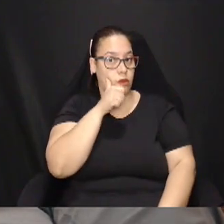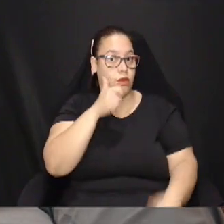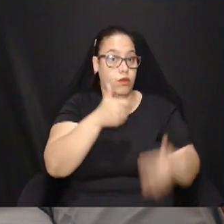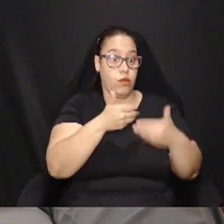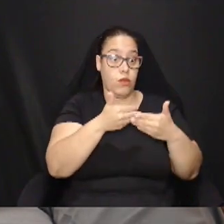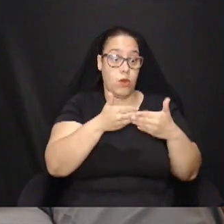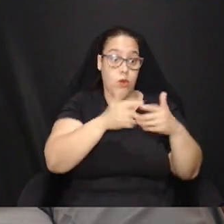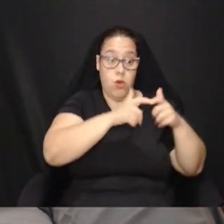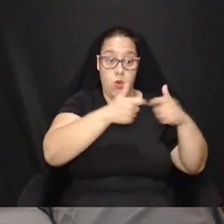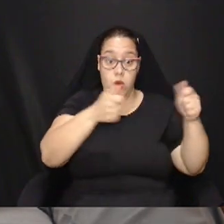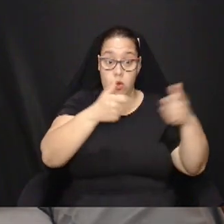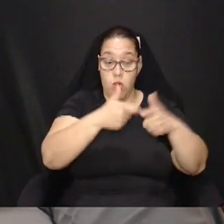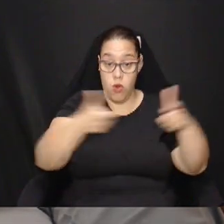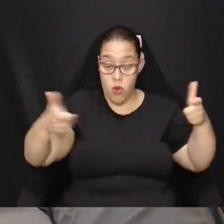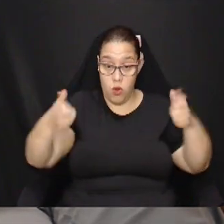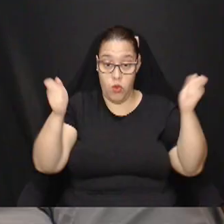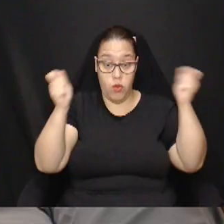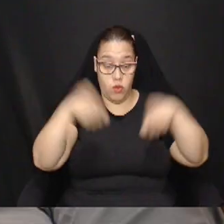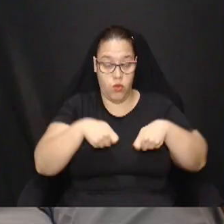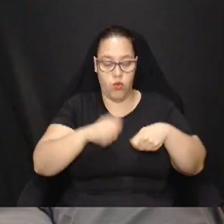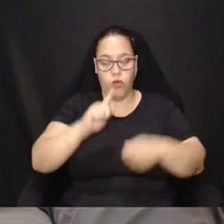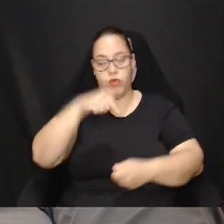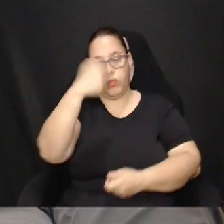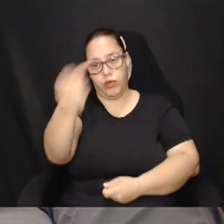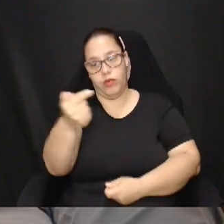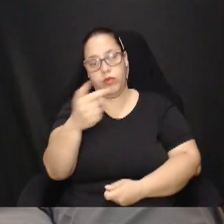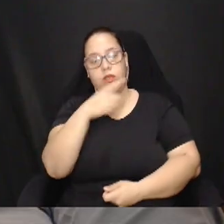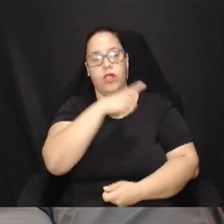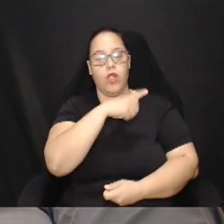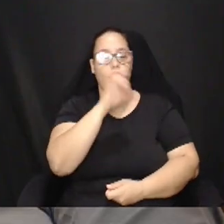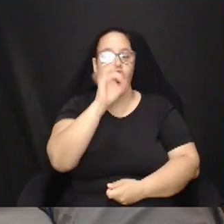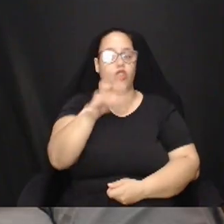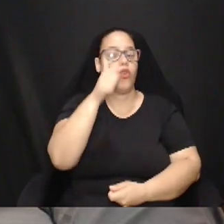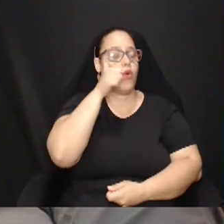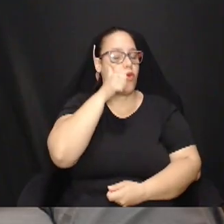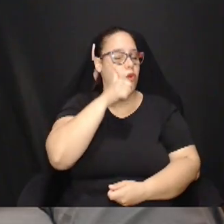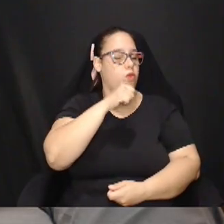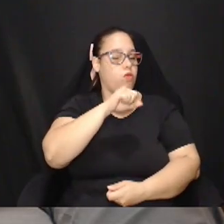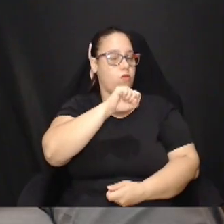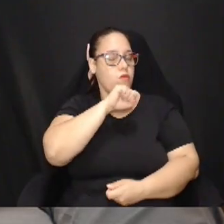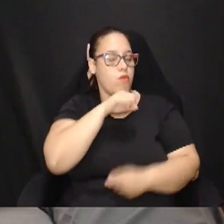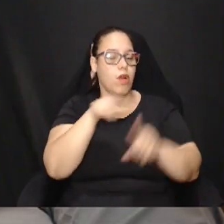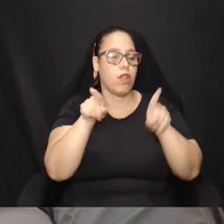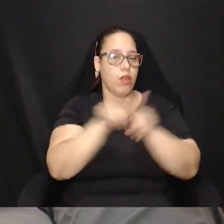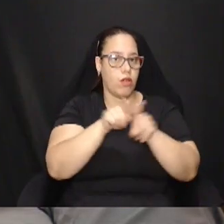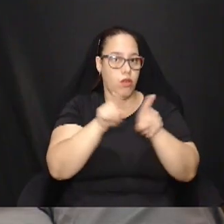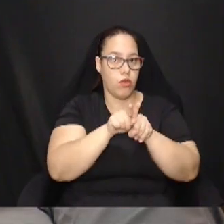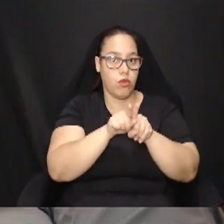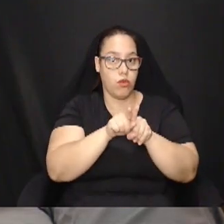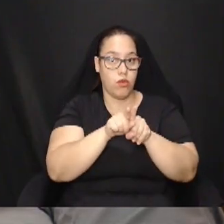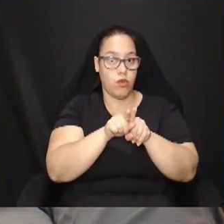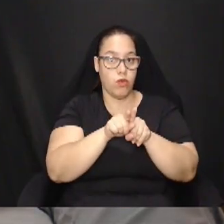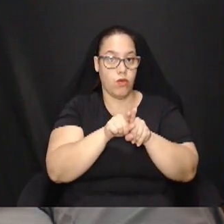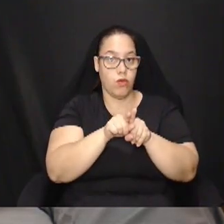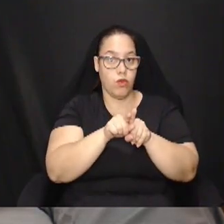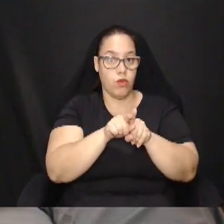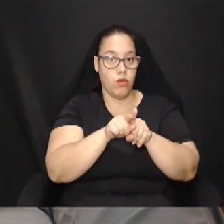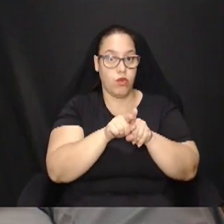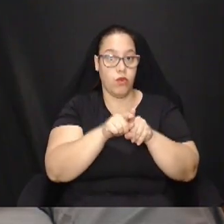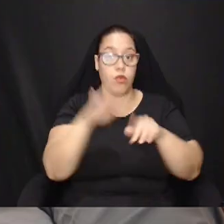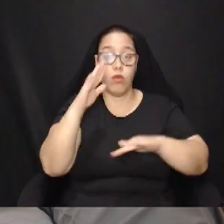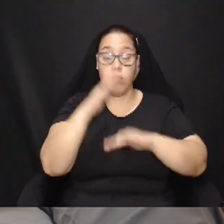de realização, além de ser mãe, ou ser mãe também, mas com outras frentes de atuação,